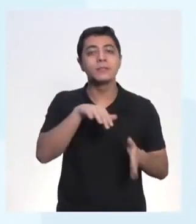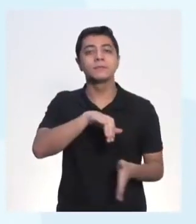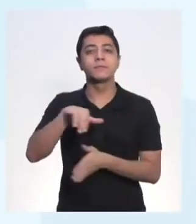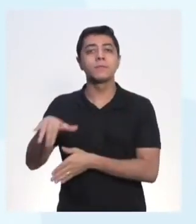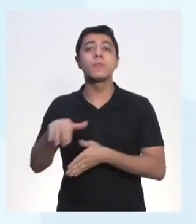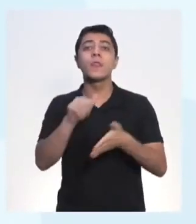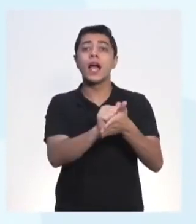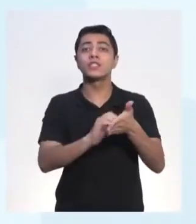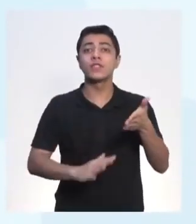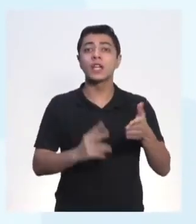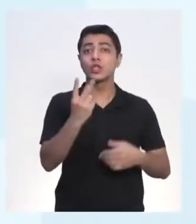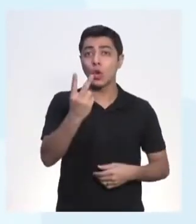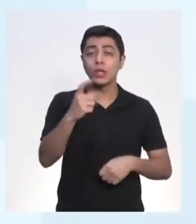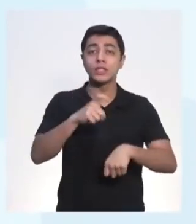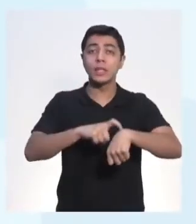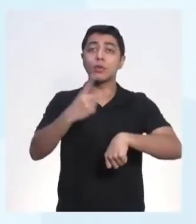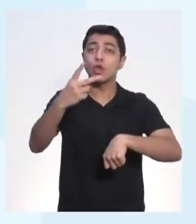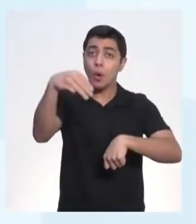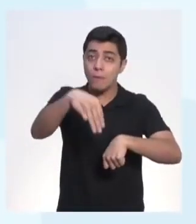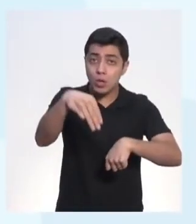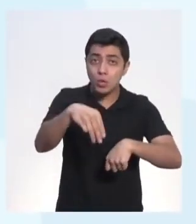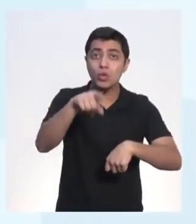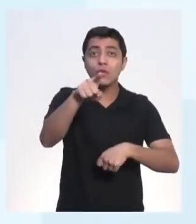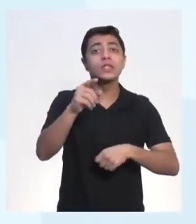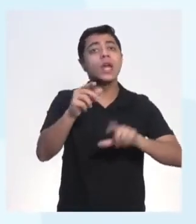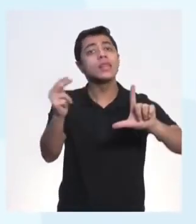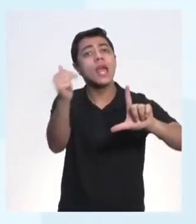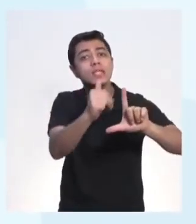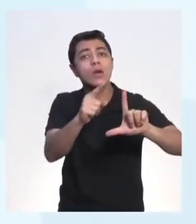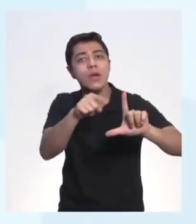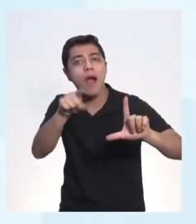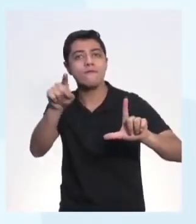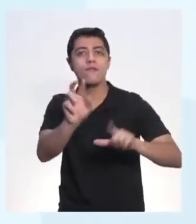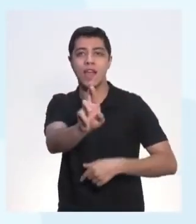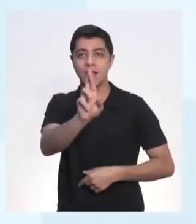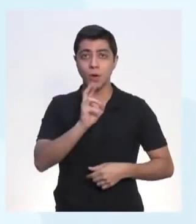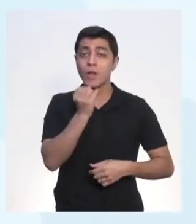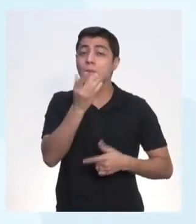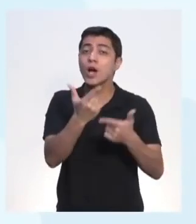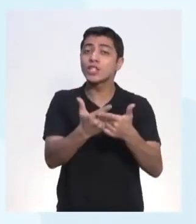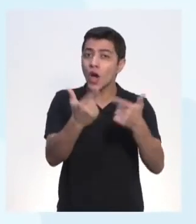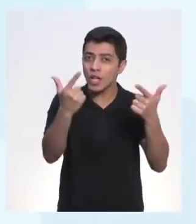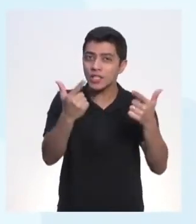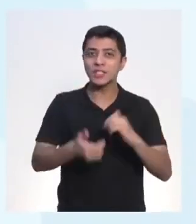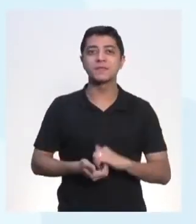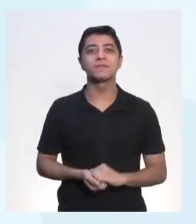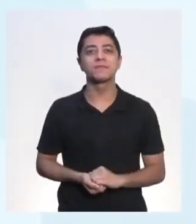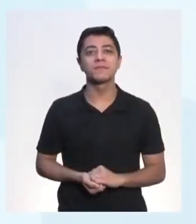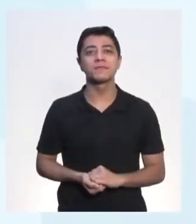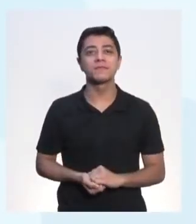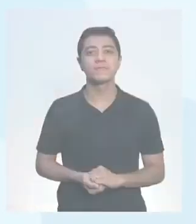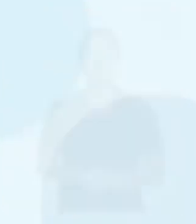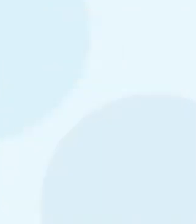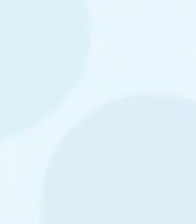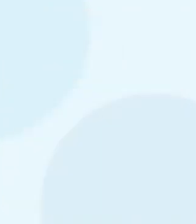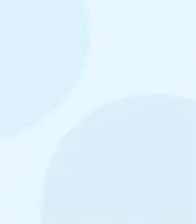E vocês terão 2 minutos para esboçar o gráfico da atividade 2. Boa sorte!